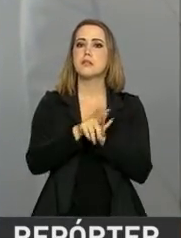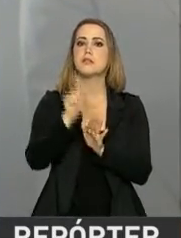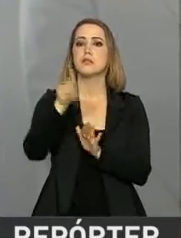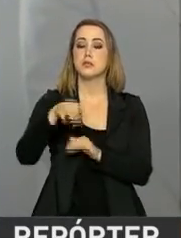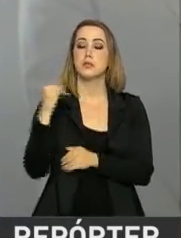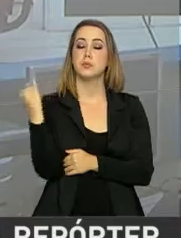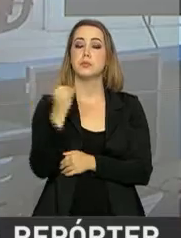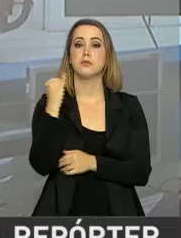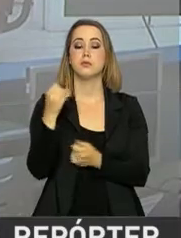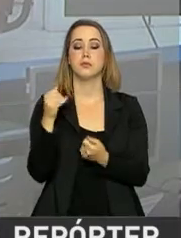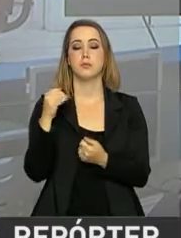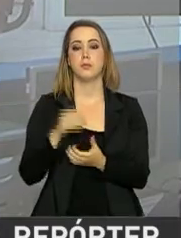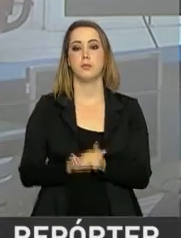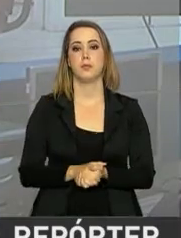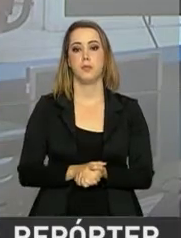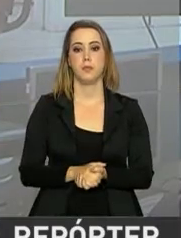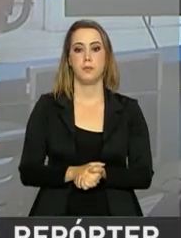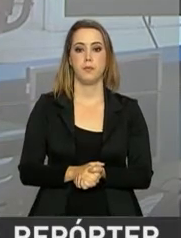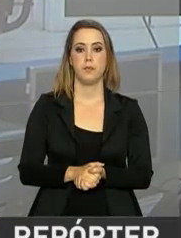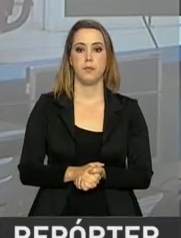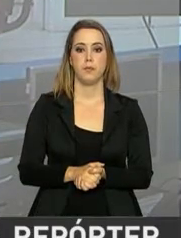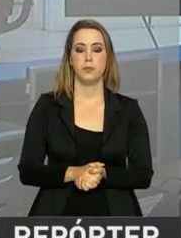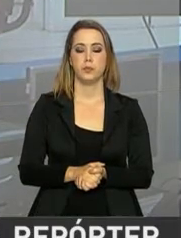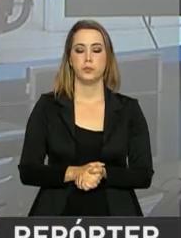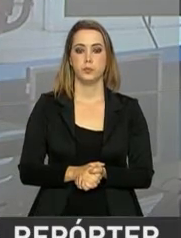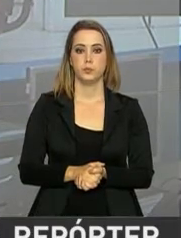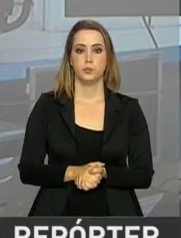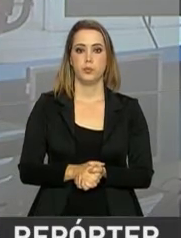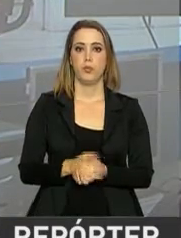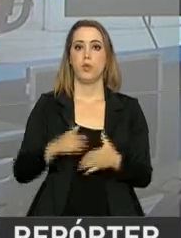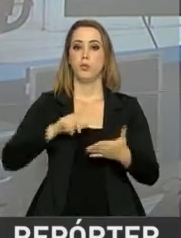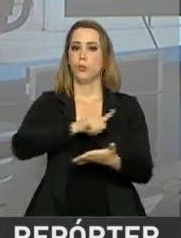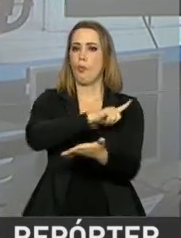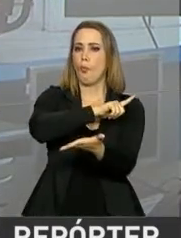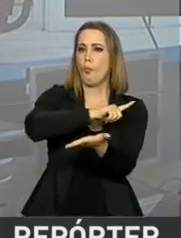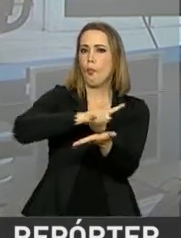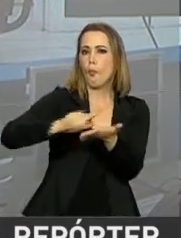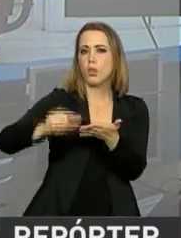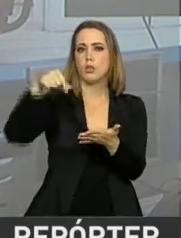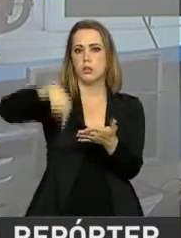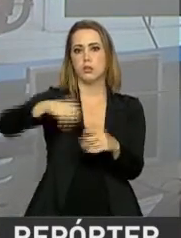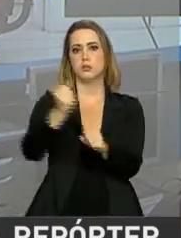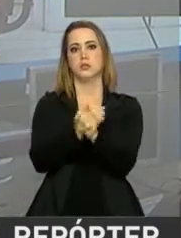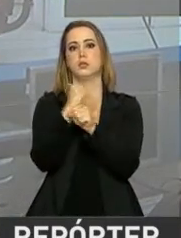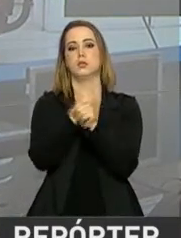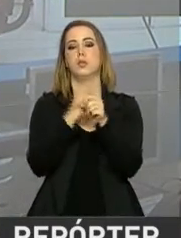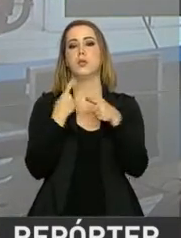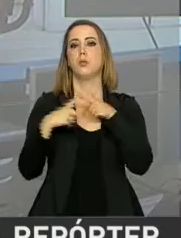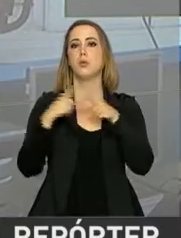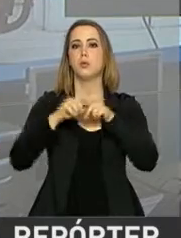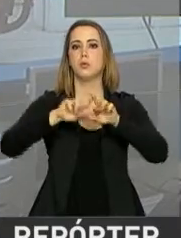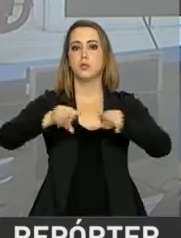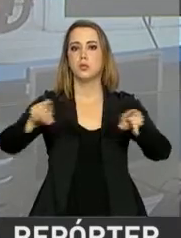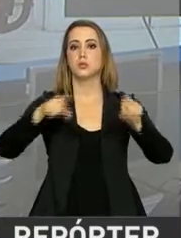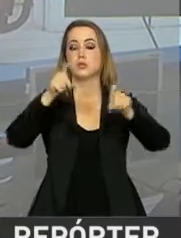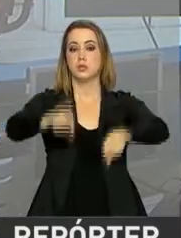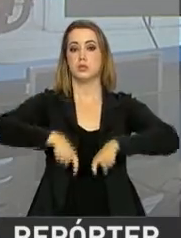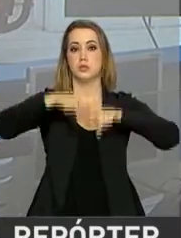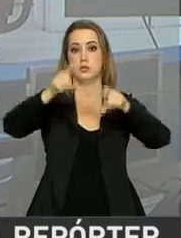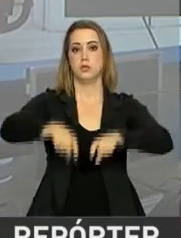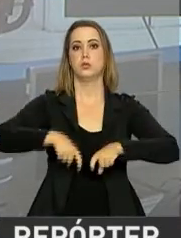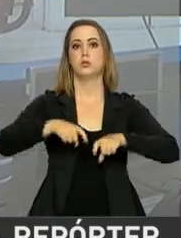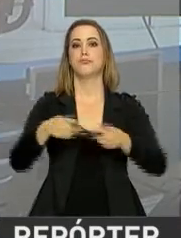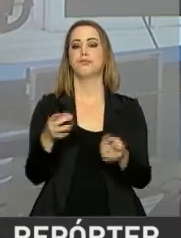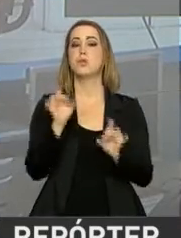indispensável as secas ocorridas neste ano afetaram diversos produtos da agropecuária brasileira especialmente os